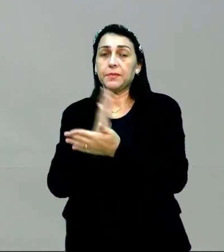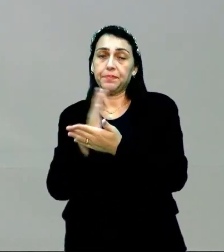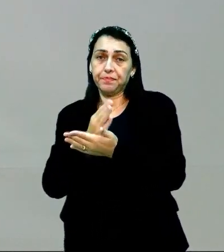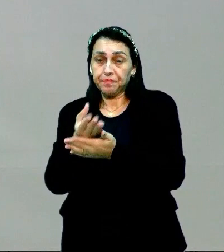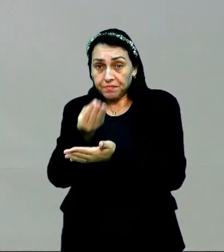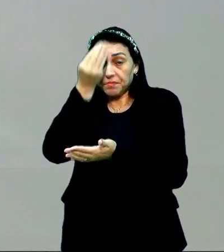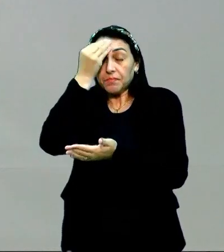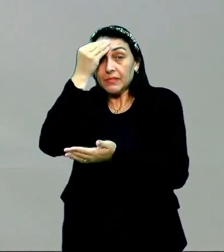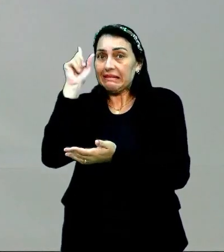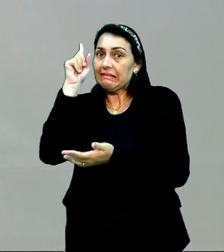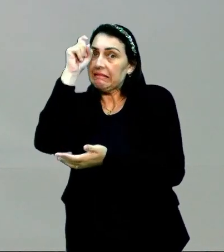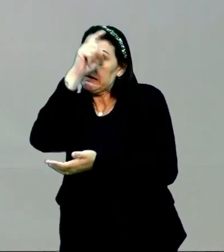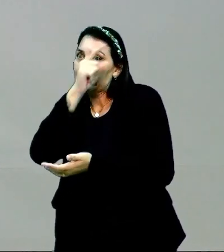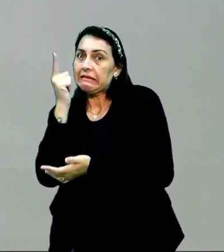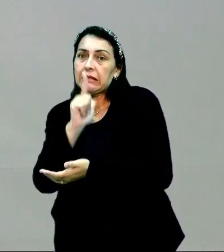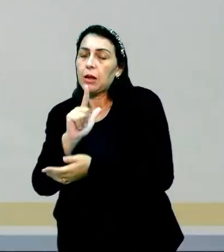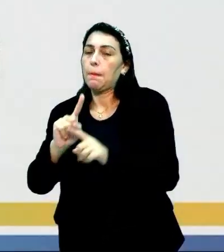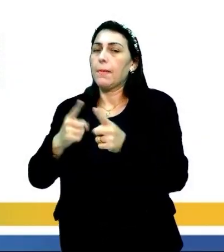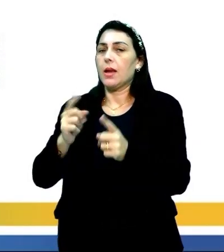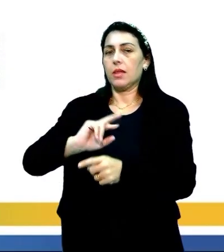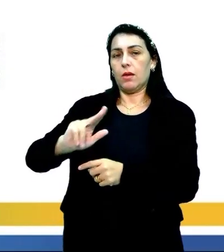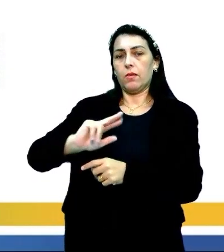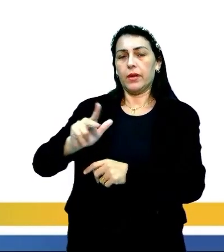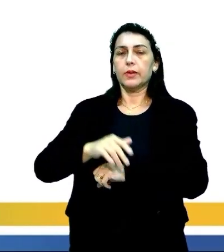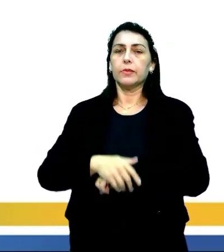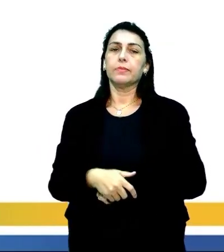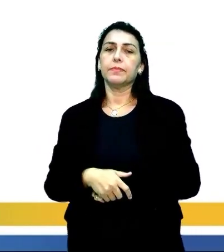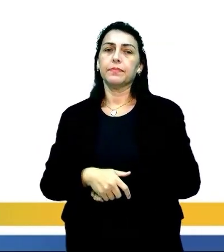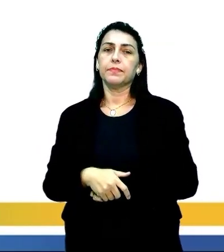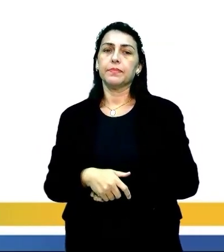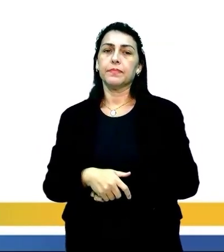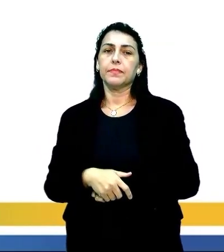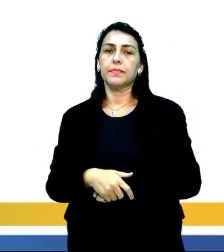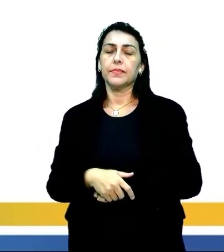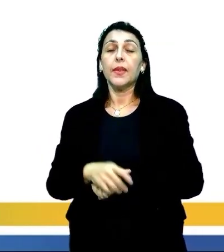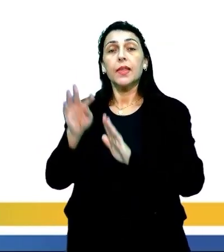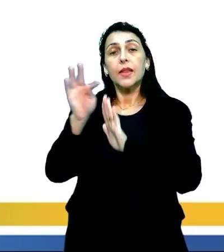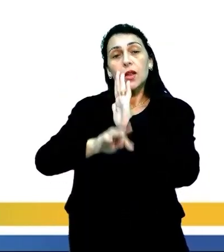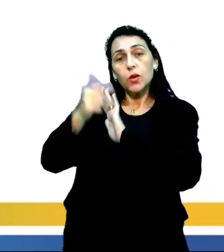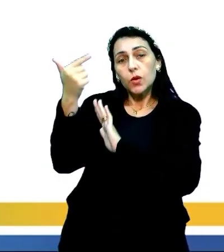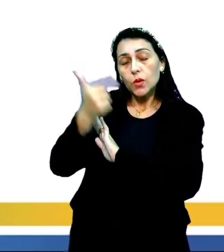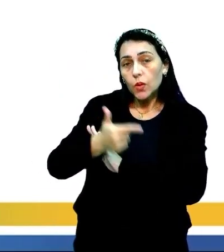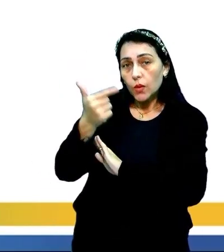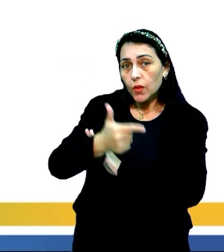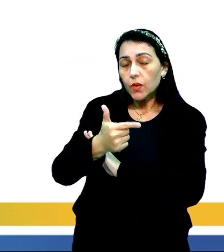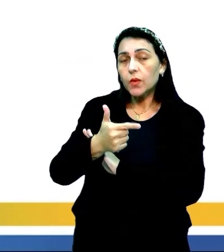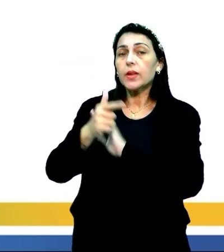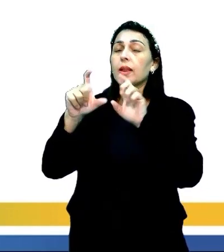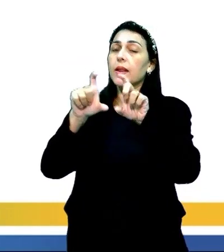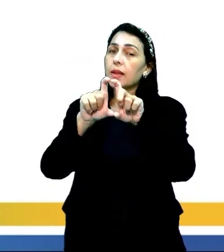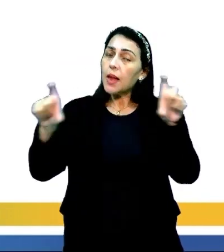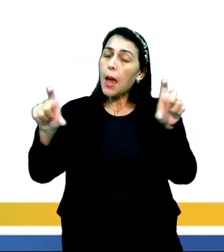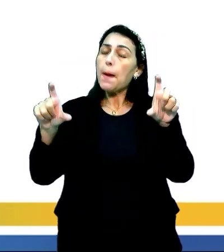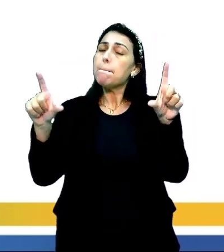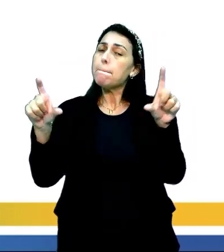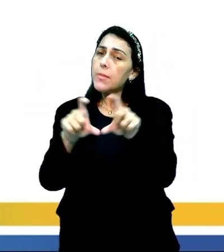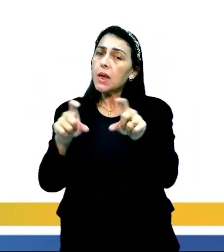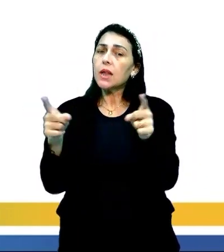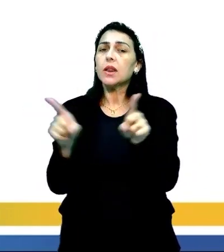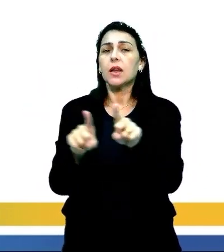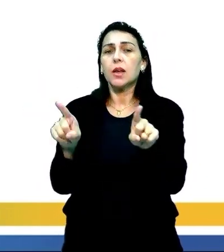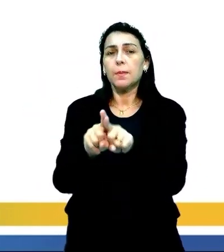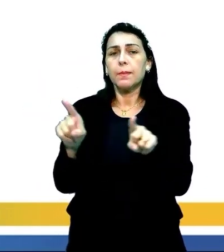gente coloca na cabeça da gente que é difícil, mas não é. E aí nós temos um texto 2, né, que é um texto também bem